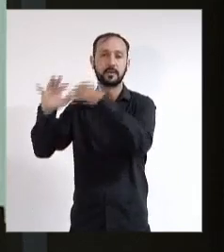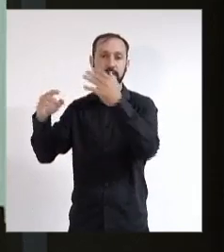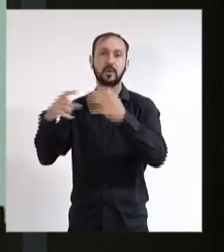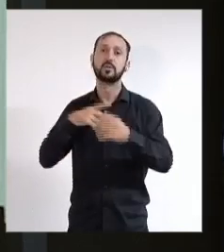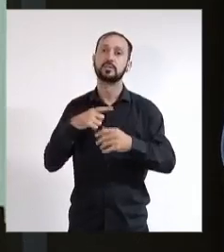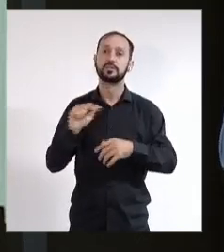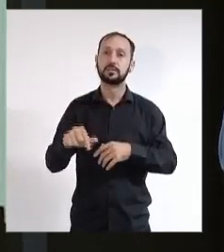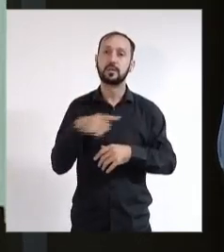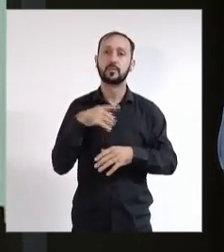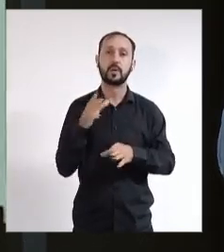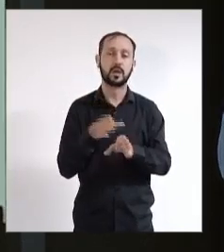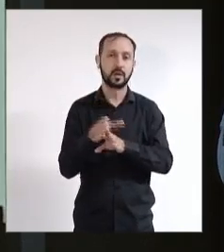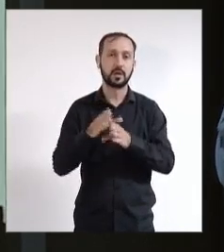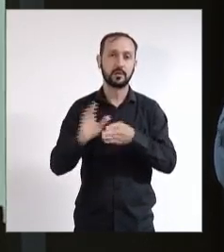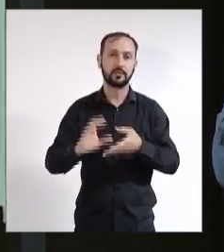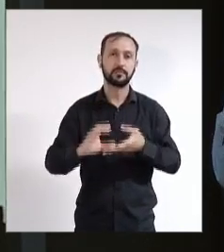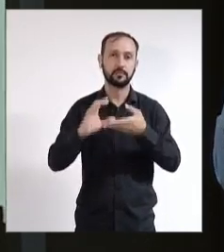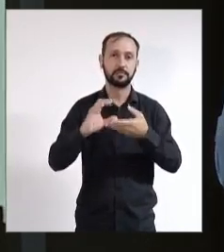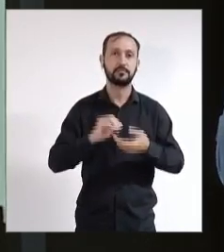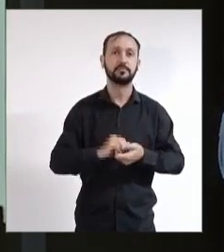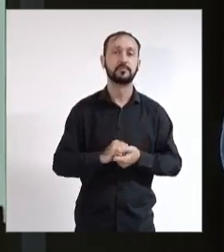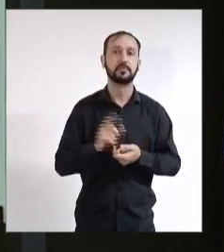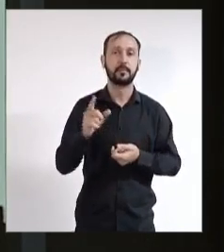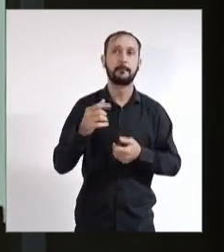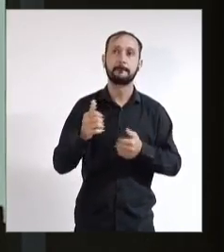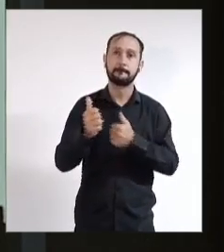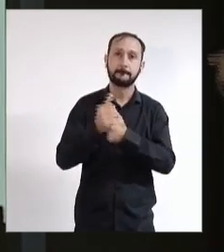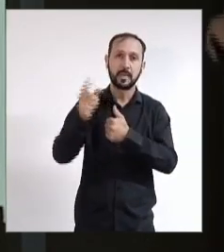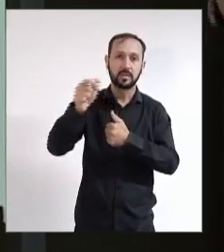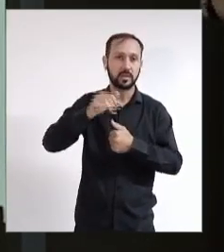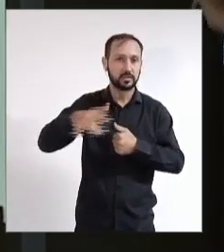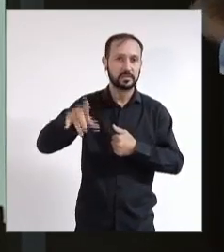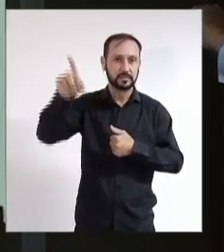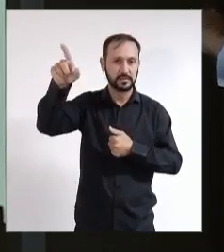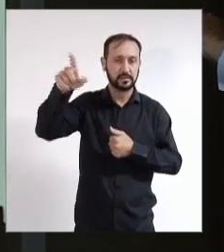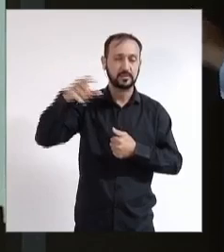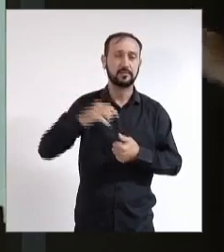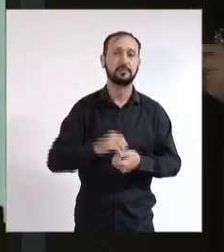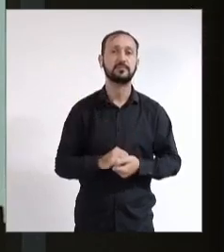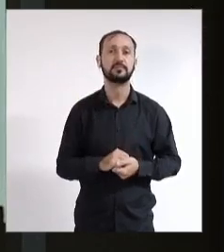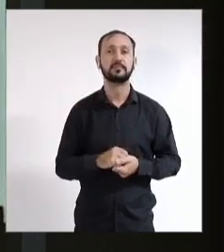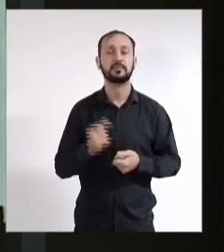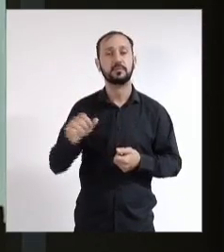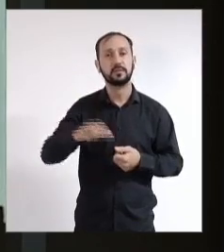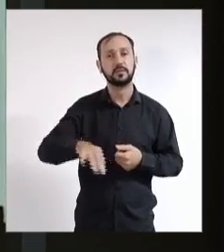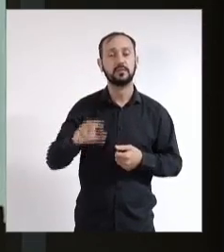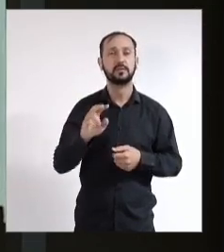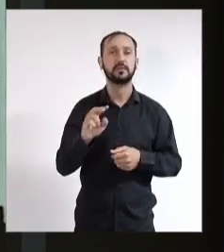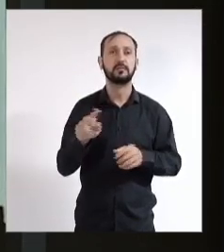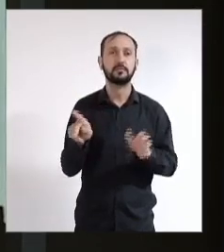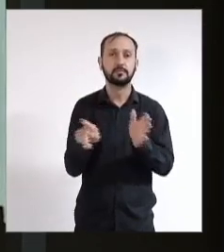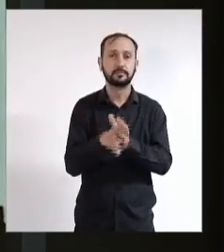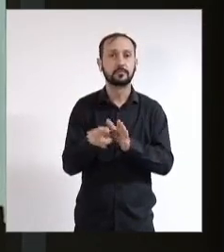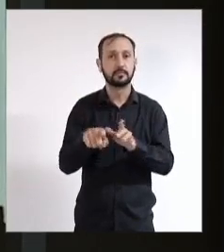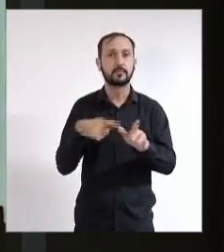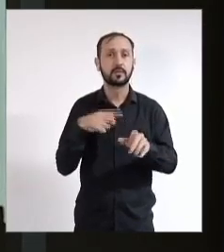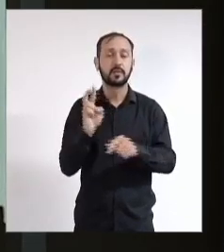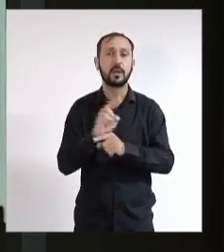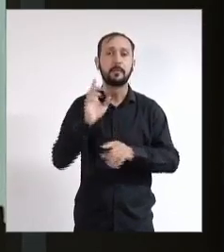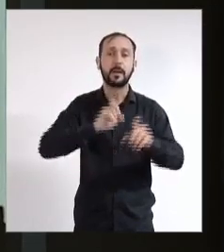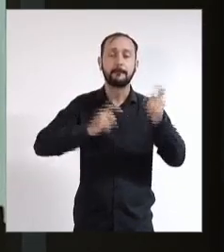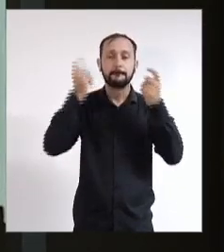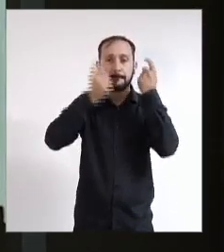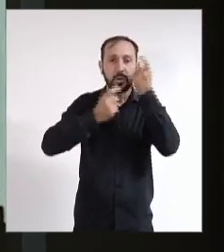da apa da estrada-parque piraputanga é que faz parte de uma unidade de conservação que é menos restritiva mas ela tem toda uma preocupação